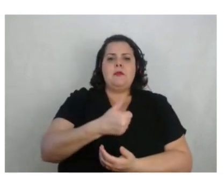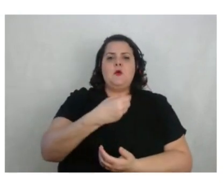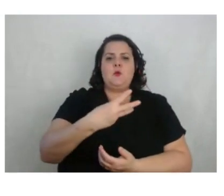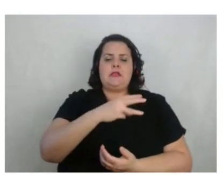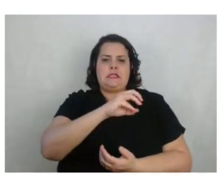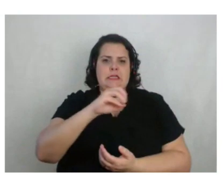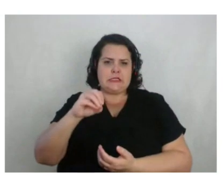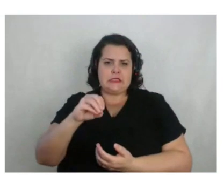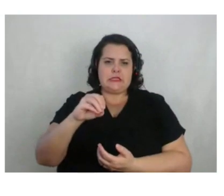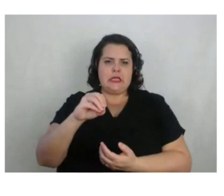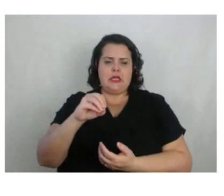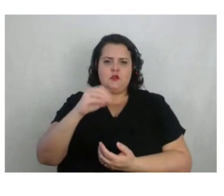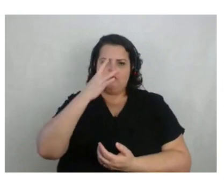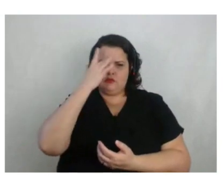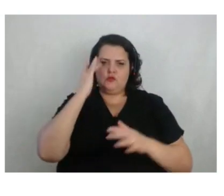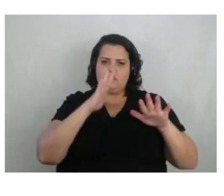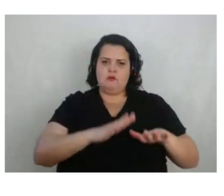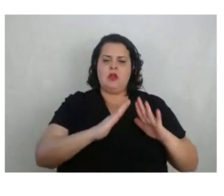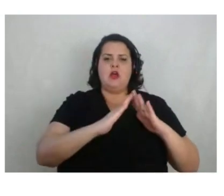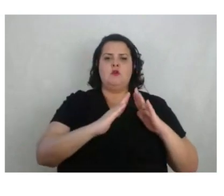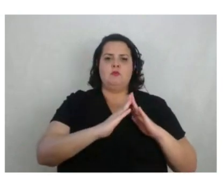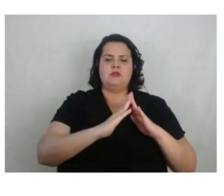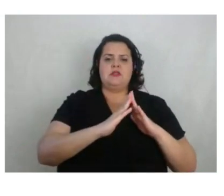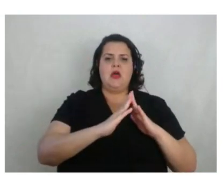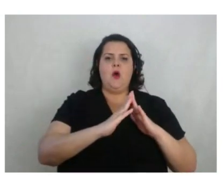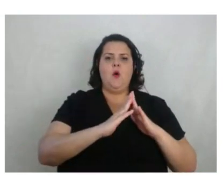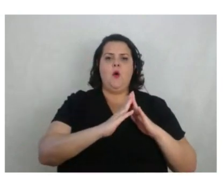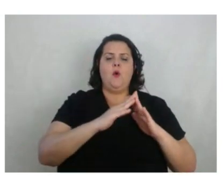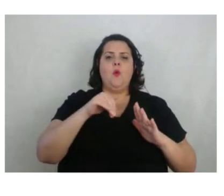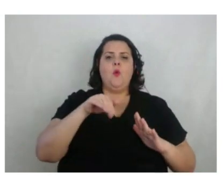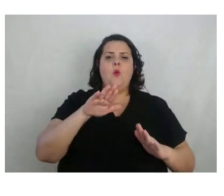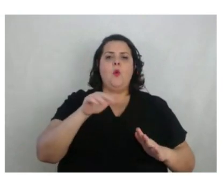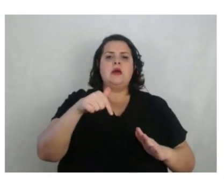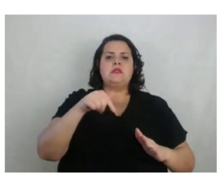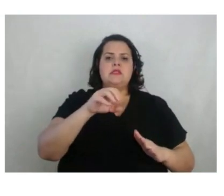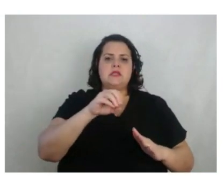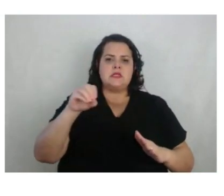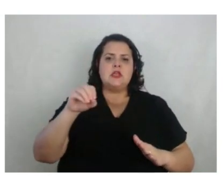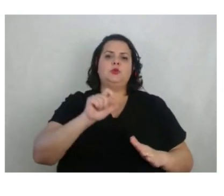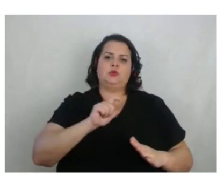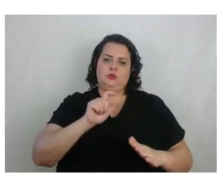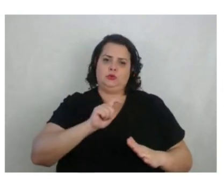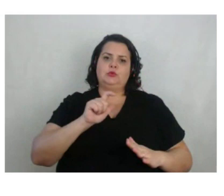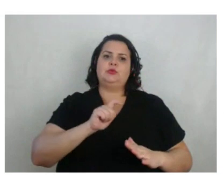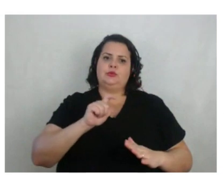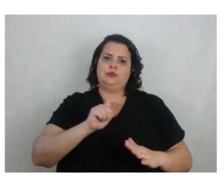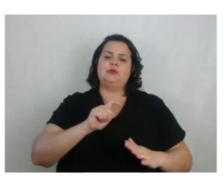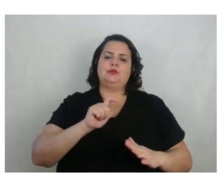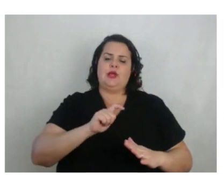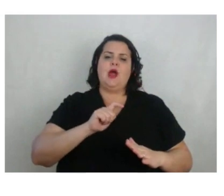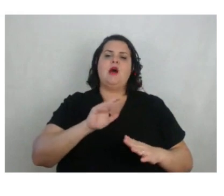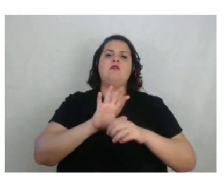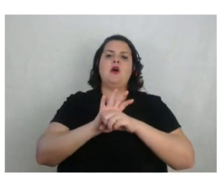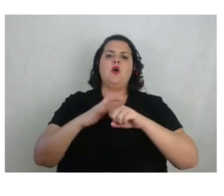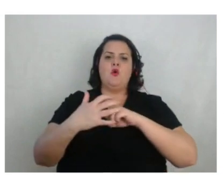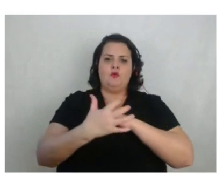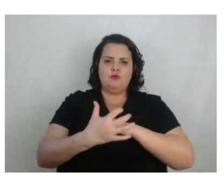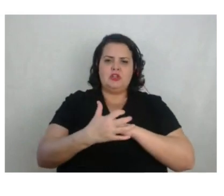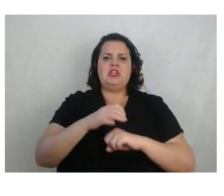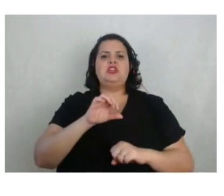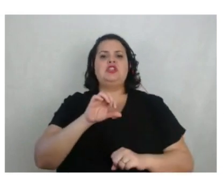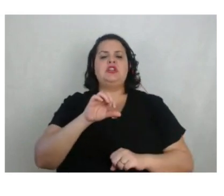estavam positivos e alguns que suspeitos se testaram negativos, né? E esse é o